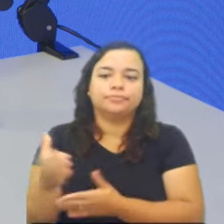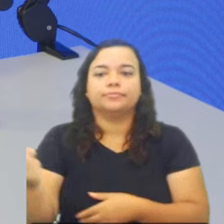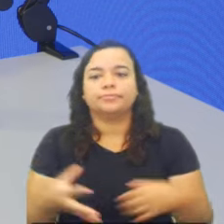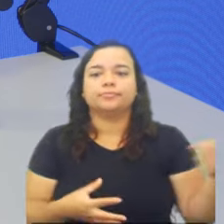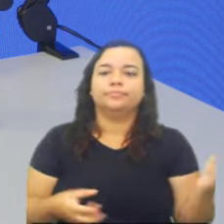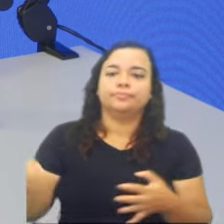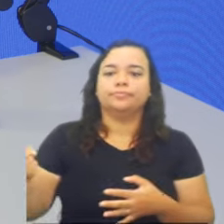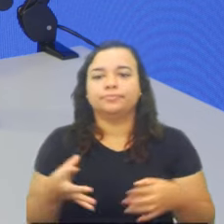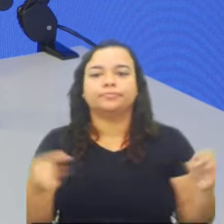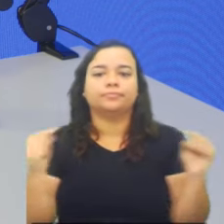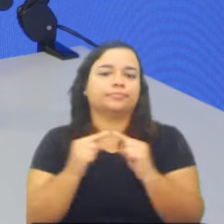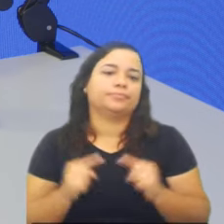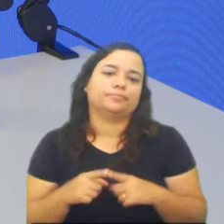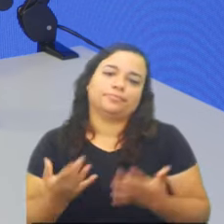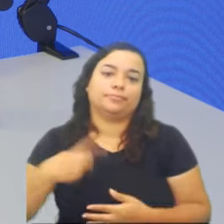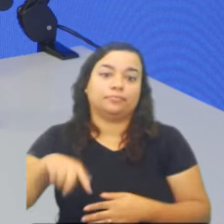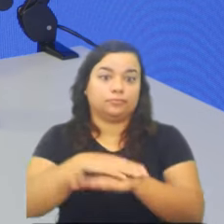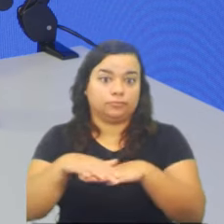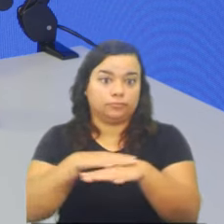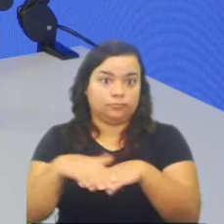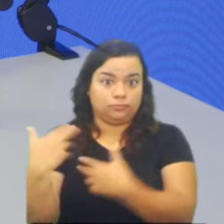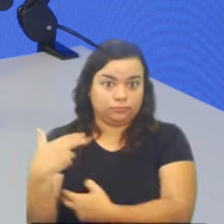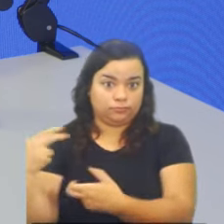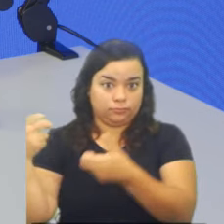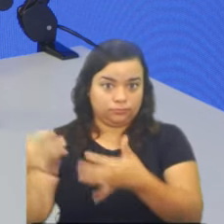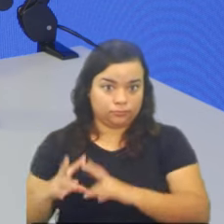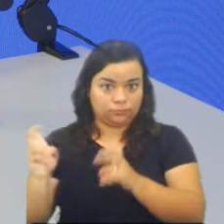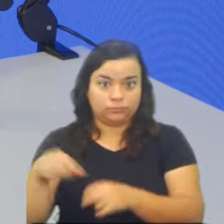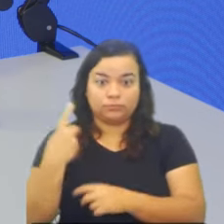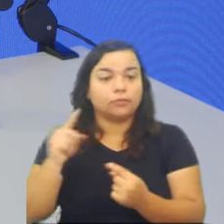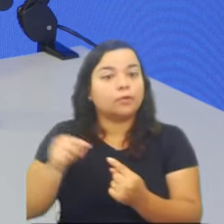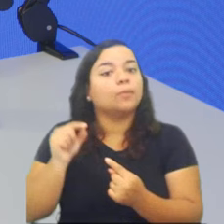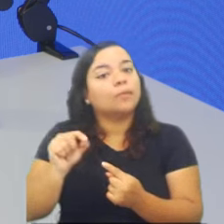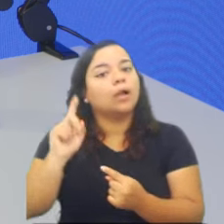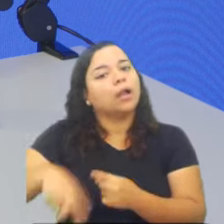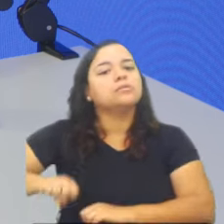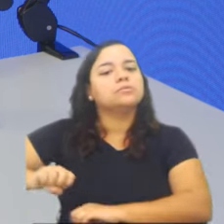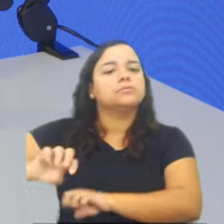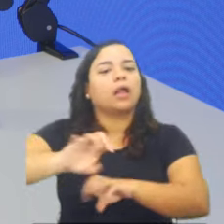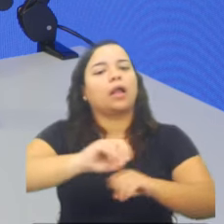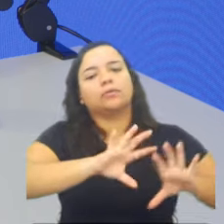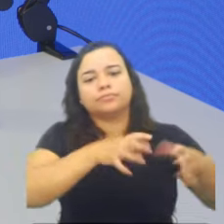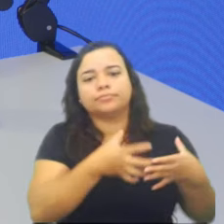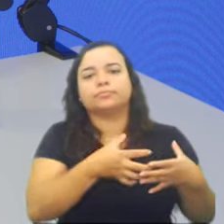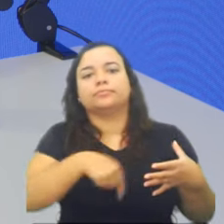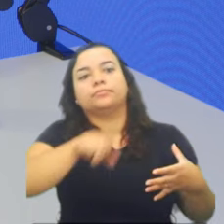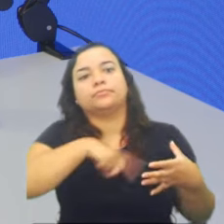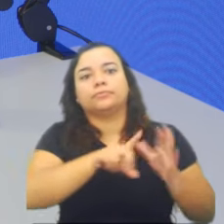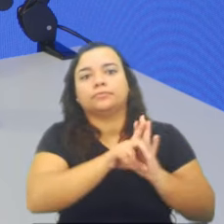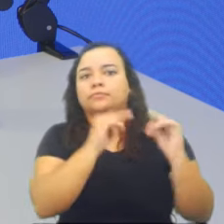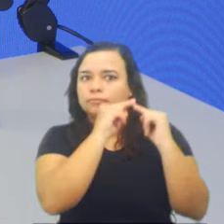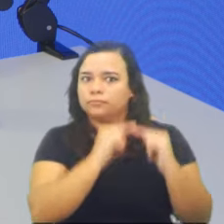um novo começo e quando a gente começou eh essa conversa com o sebrai a nossa ideia Qual foi ensinar esses coletivos esses